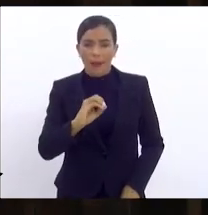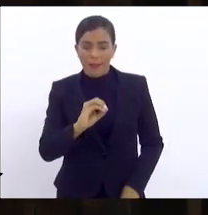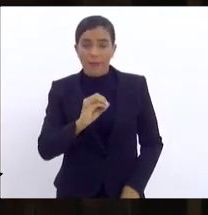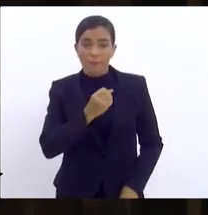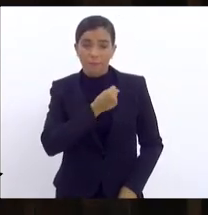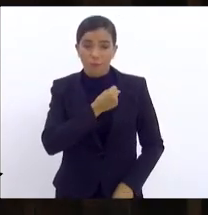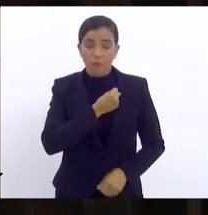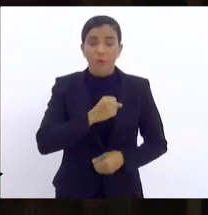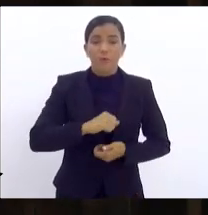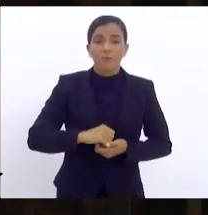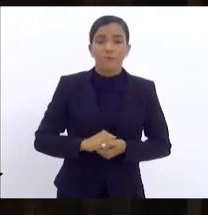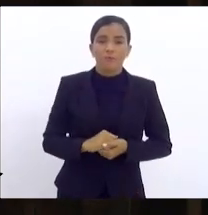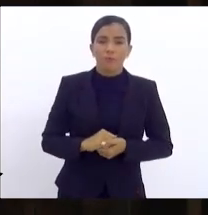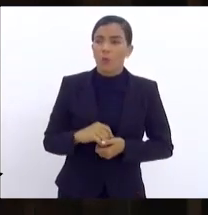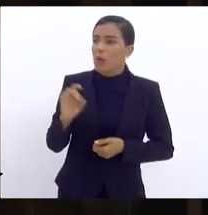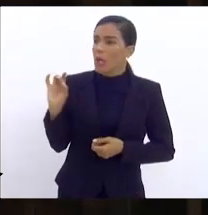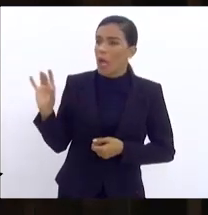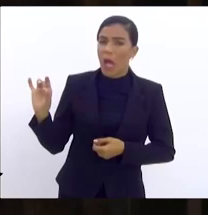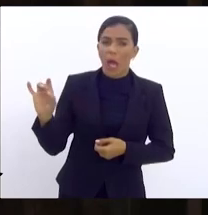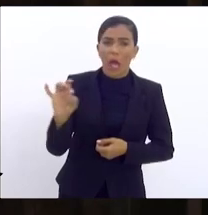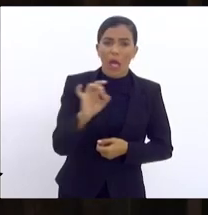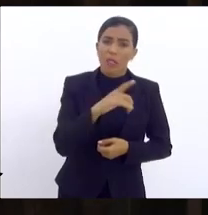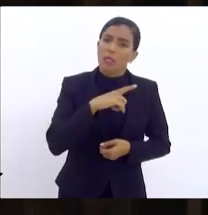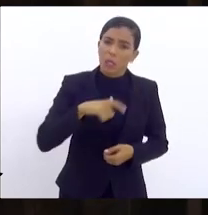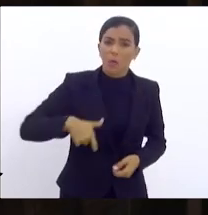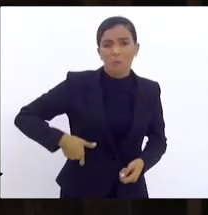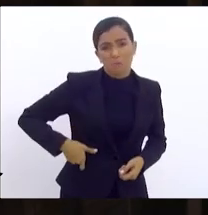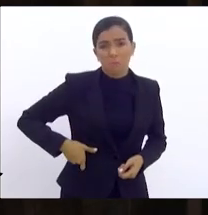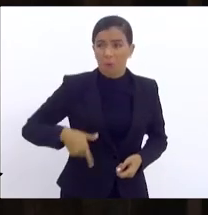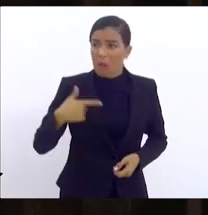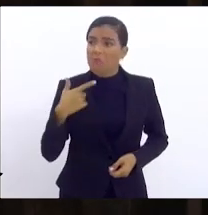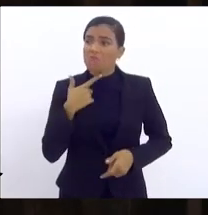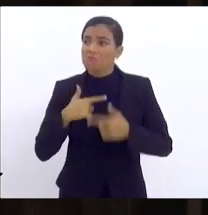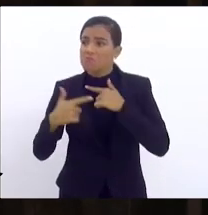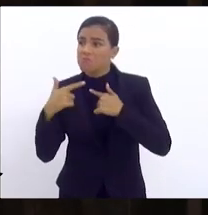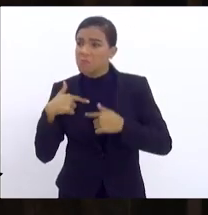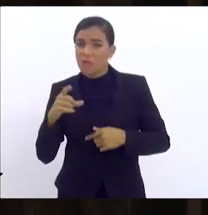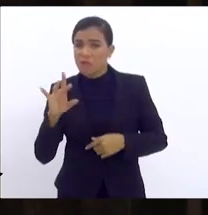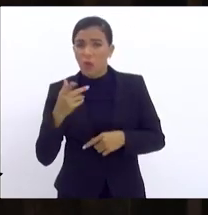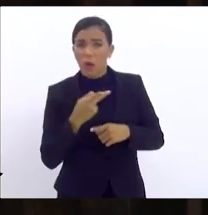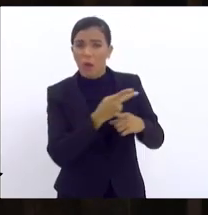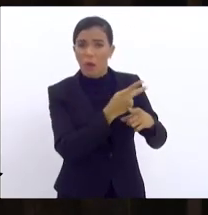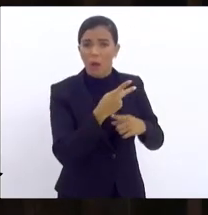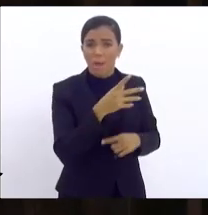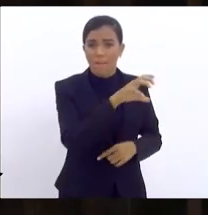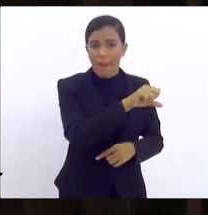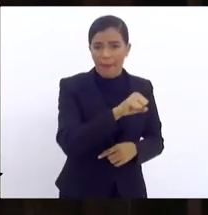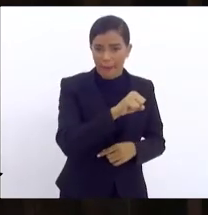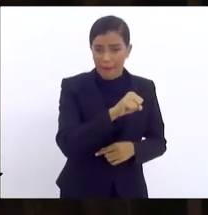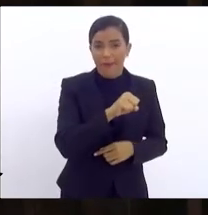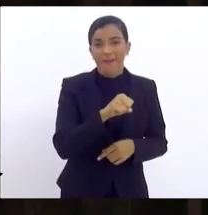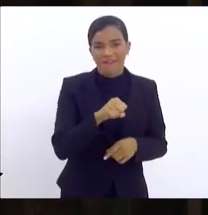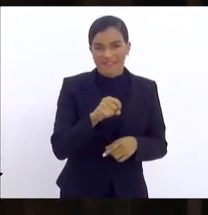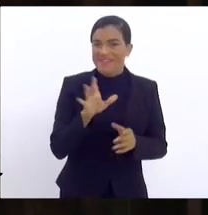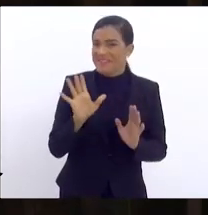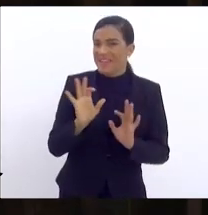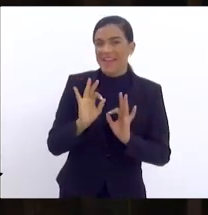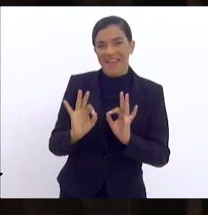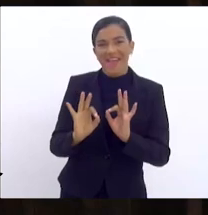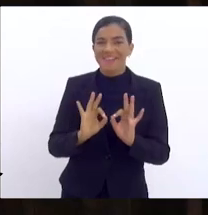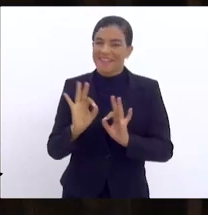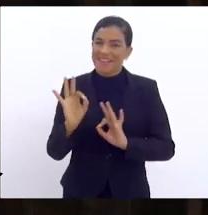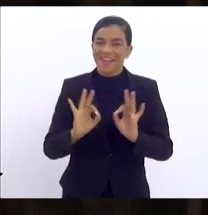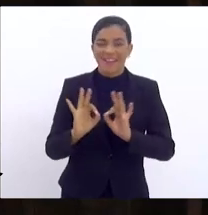tropa hoje todo mundo tem a pistola disponível basta querer pegar isso tá no forno